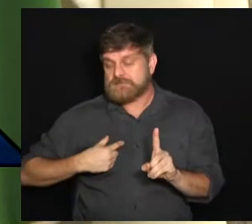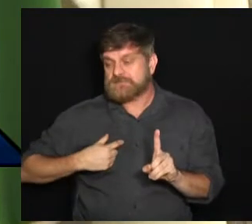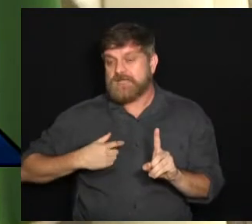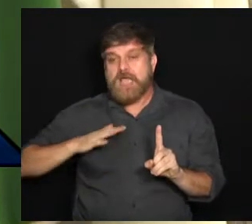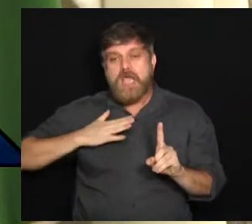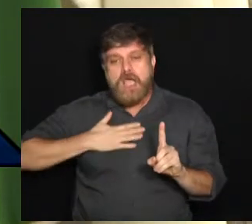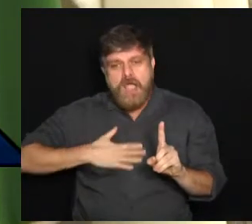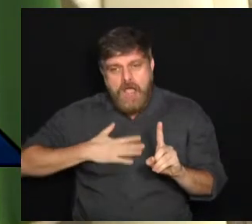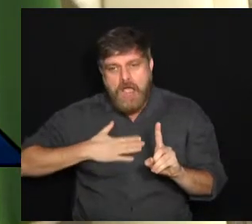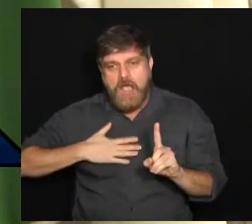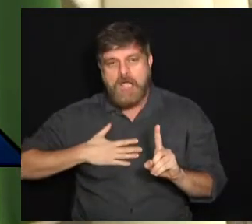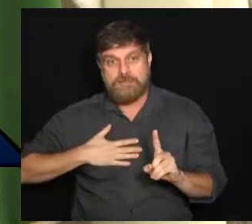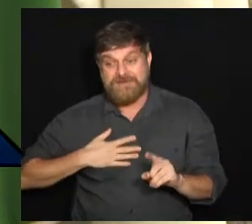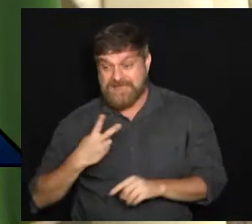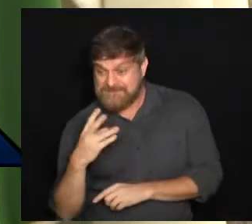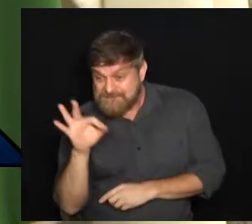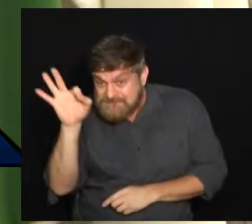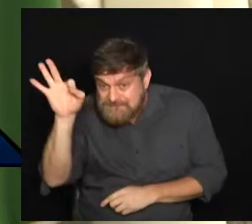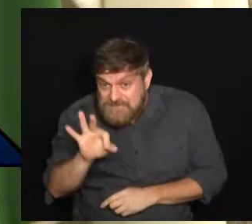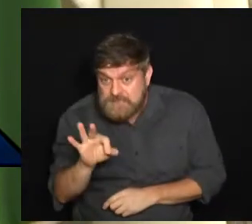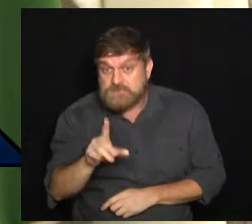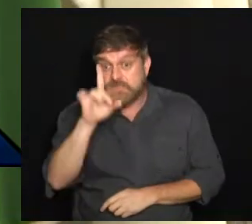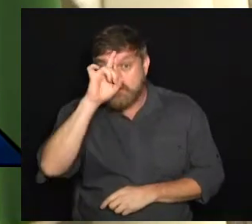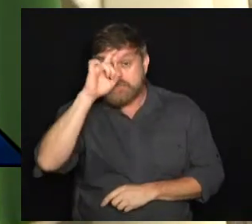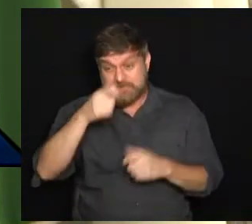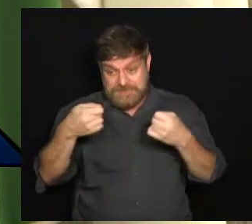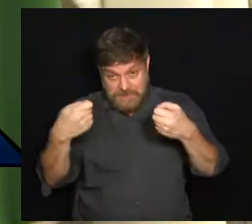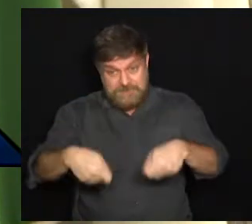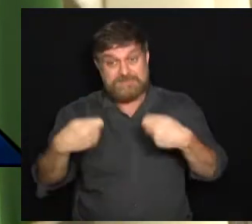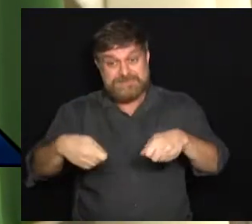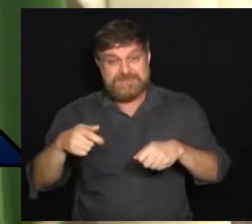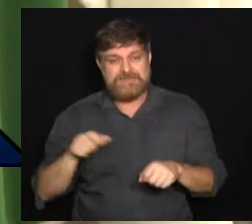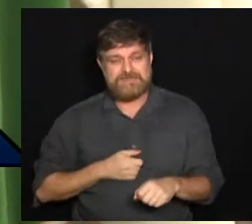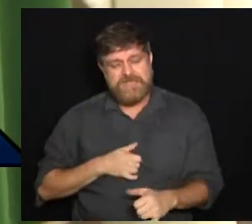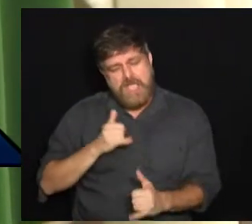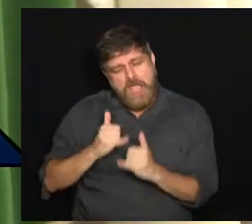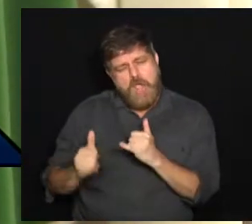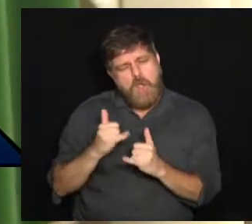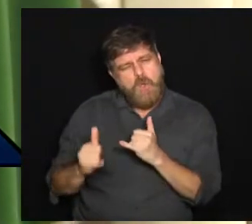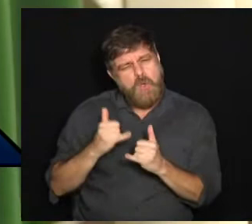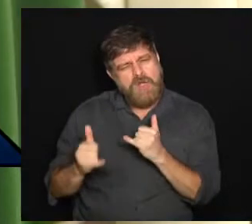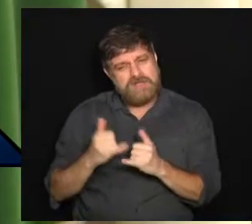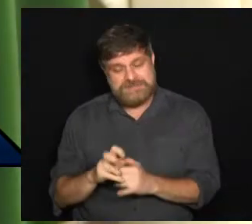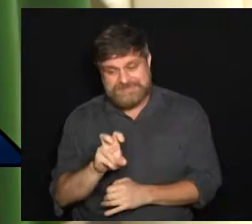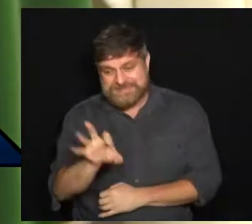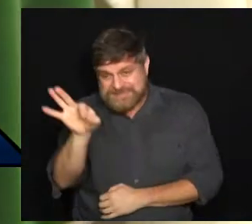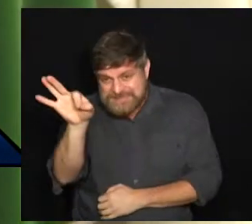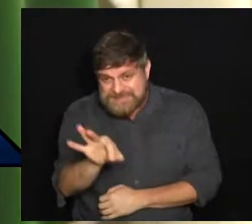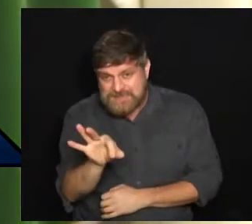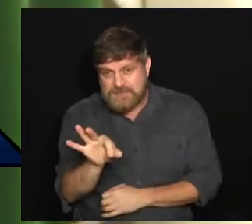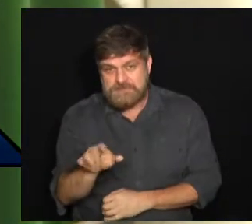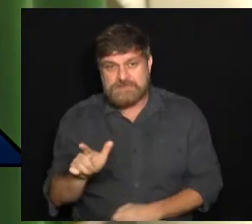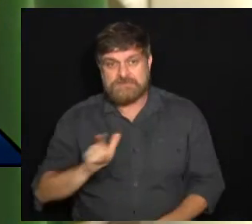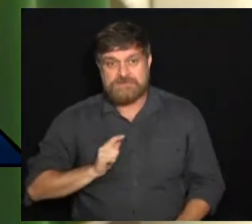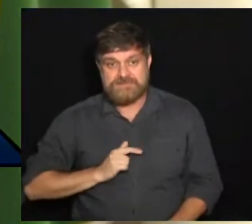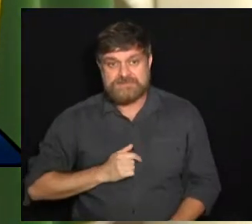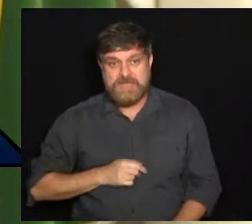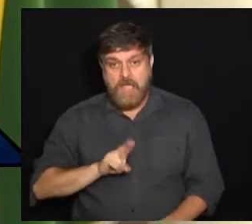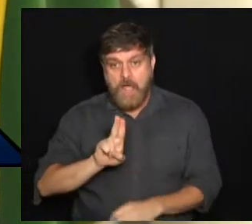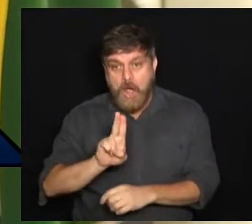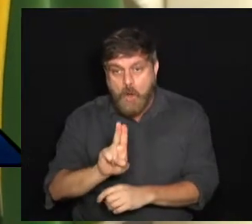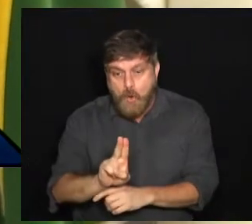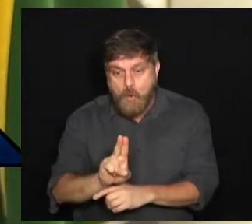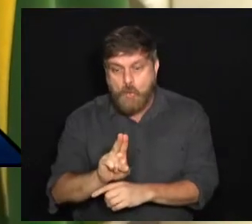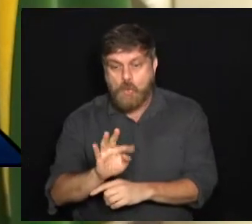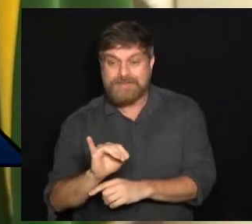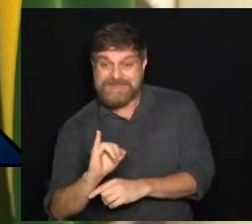leves. 20% vai exigir hospitalização e aproximadamente 5%, 4% vai precisar de UTI. Pode parecer